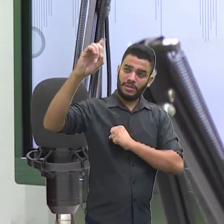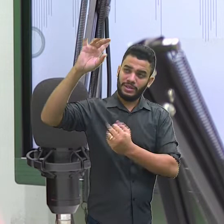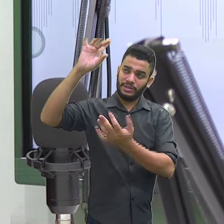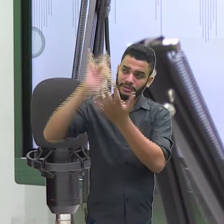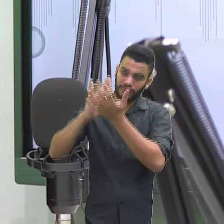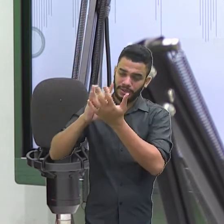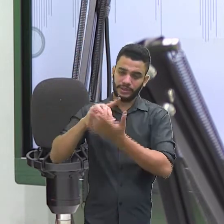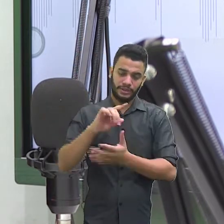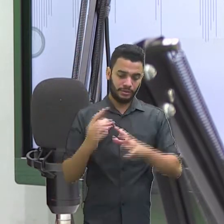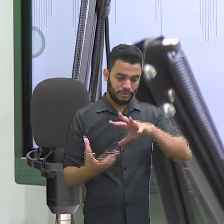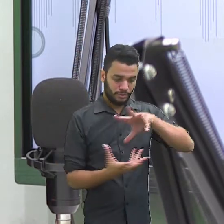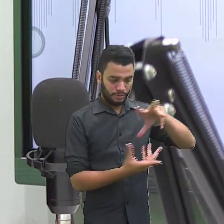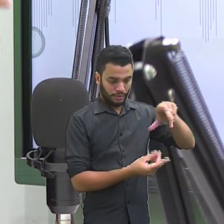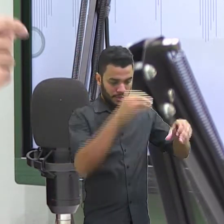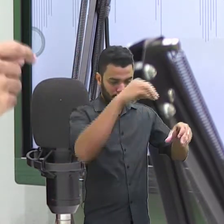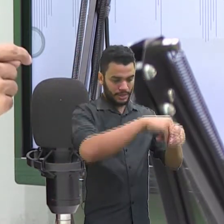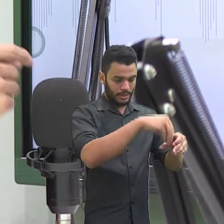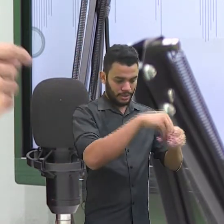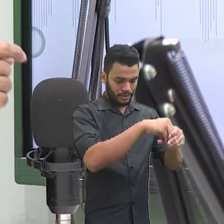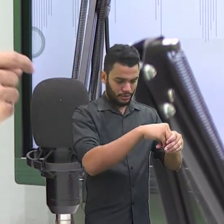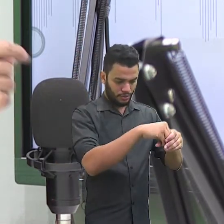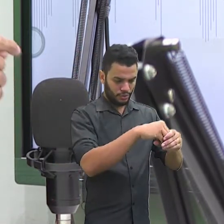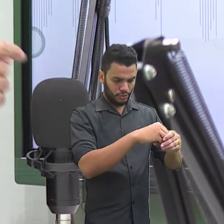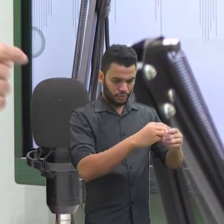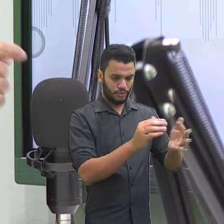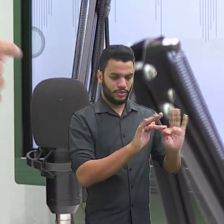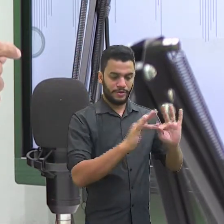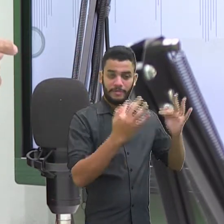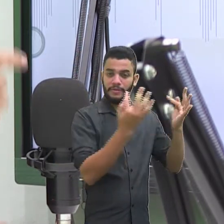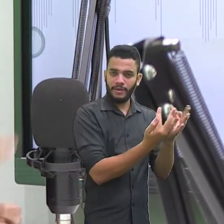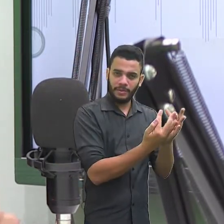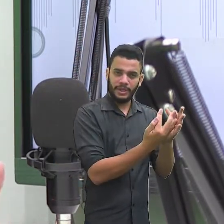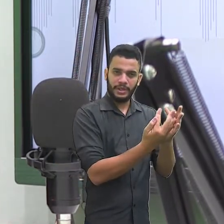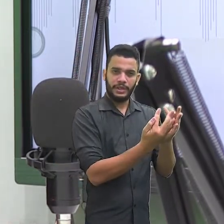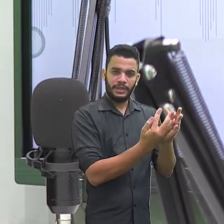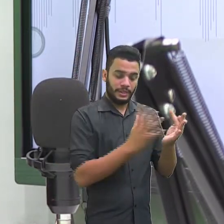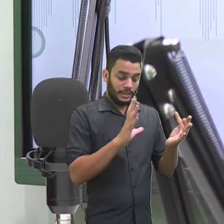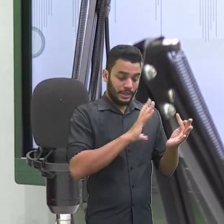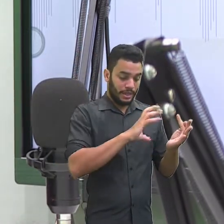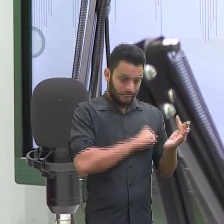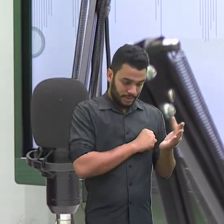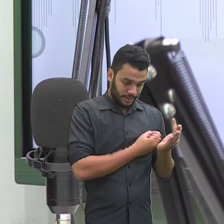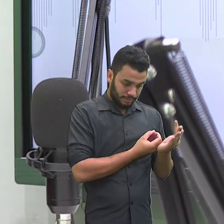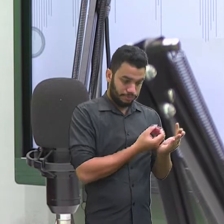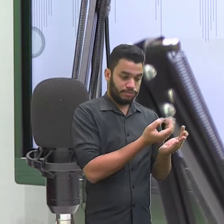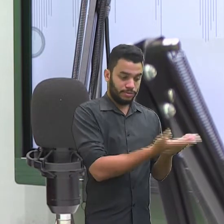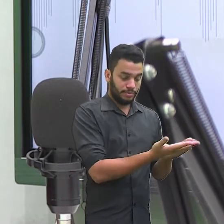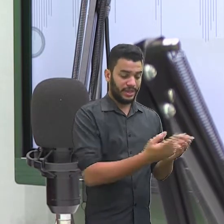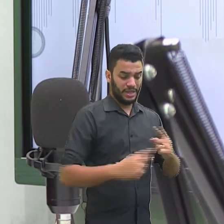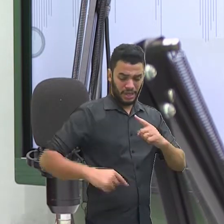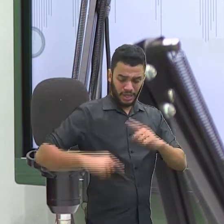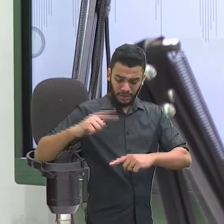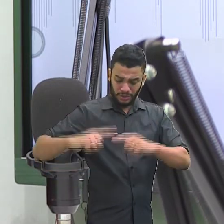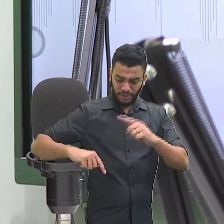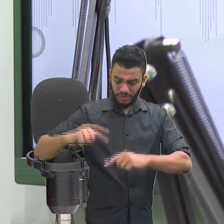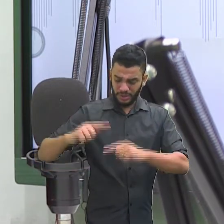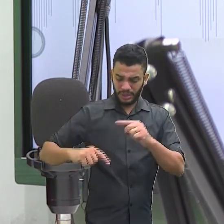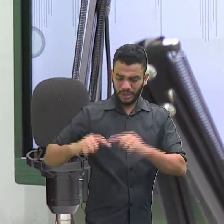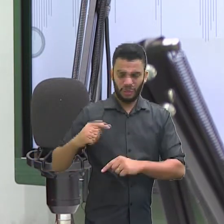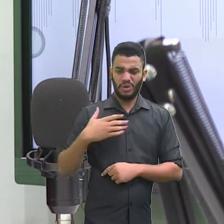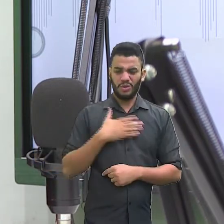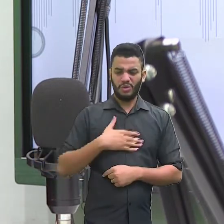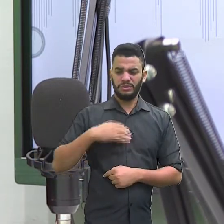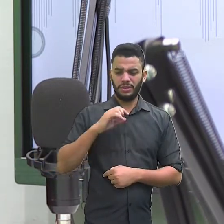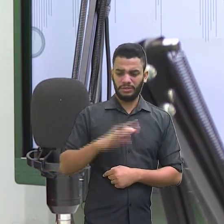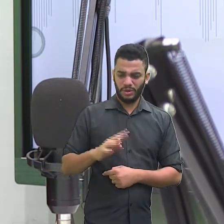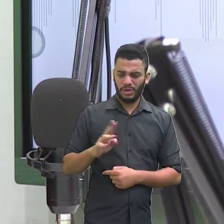nós estamos usando as pessoas, né? Amando as coisas e Deus